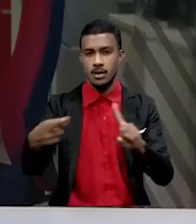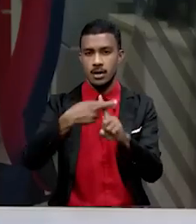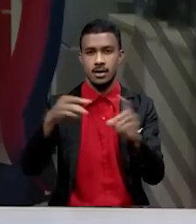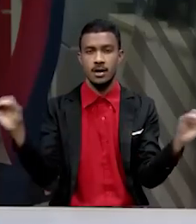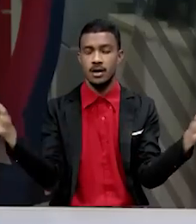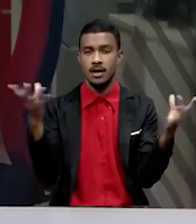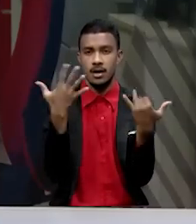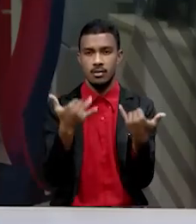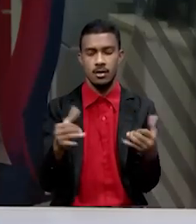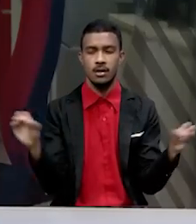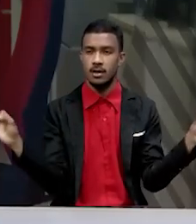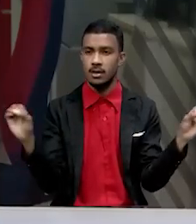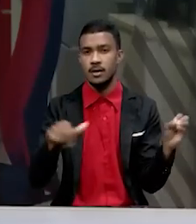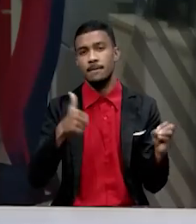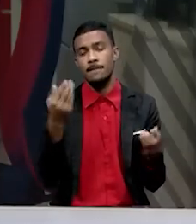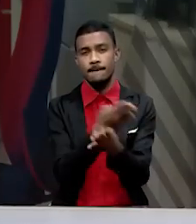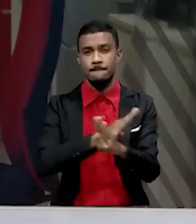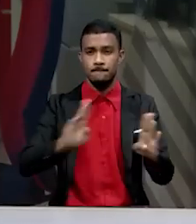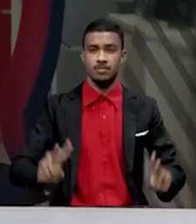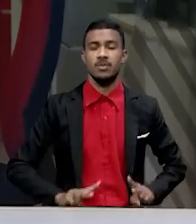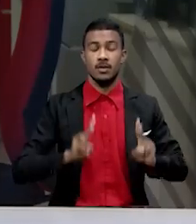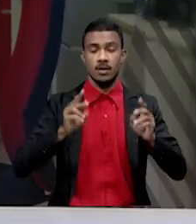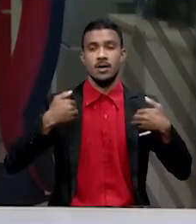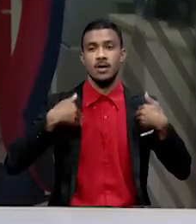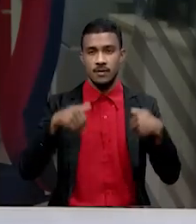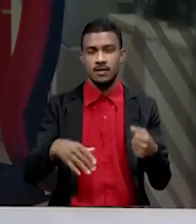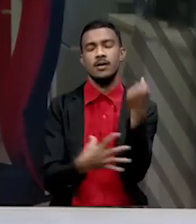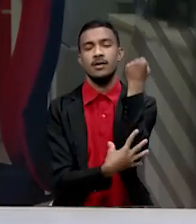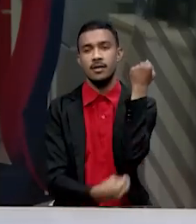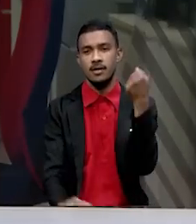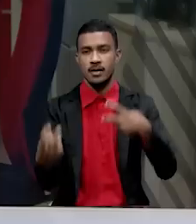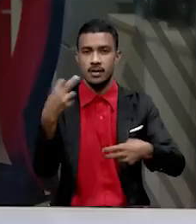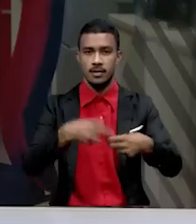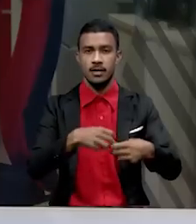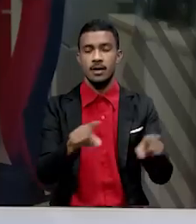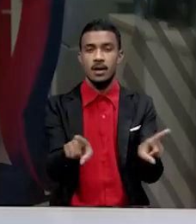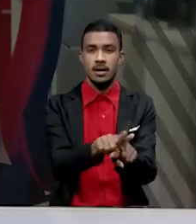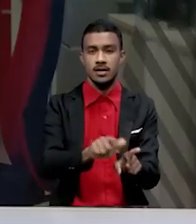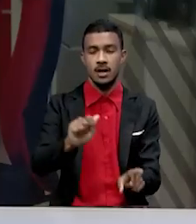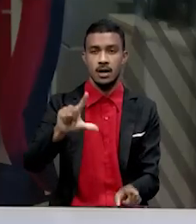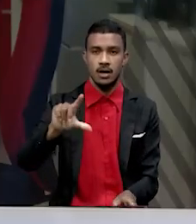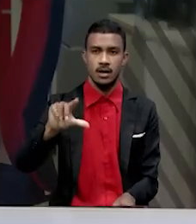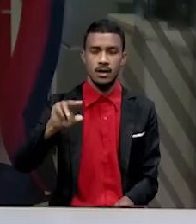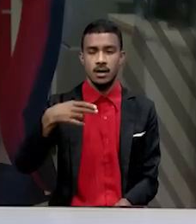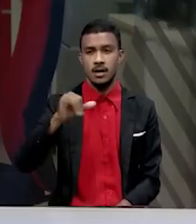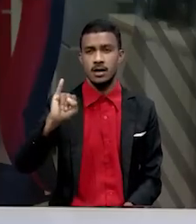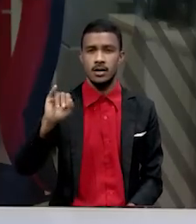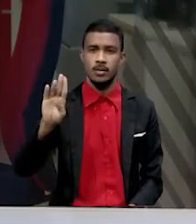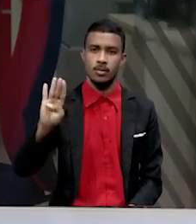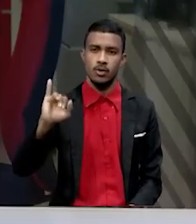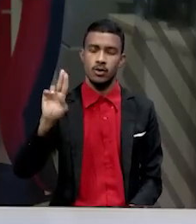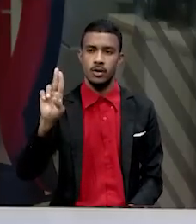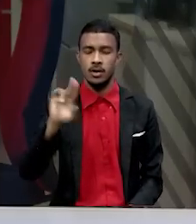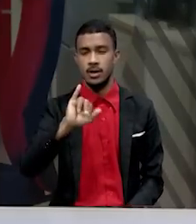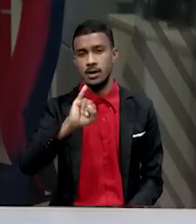agora no balon be sai combatente, se moris ia mukit no kiak nilaran. Anessa ili bui carlele no uankia combatente funu